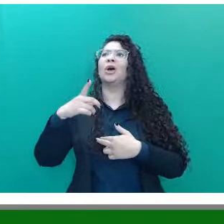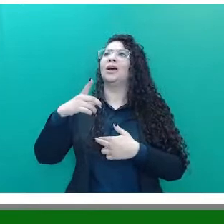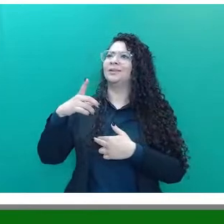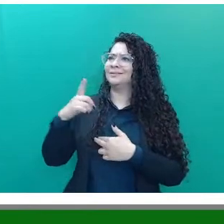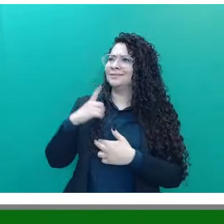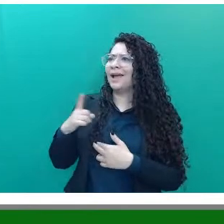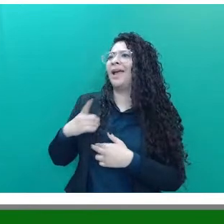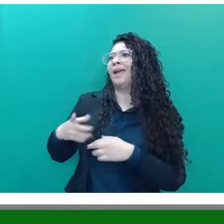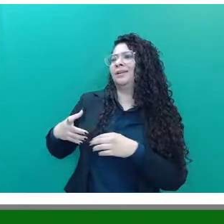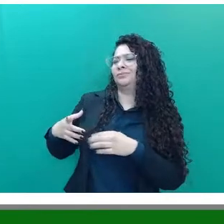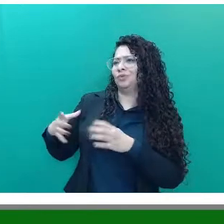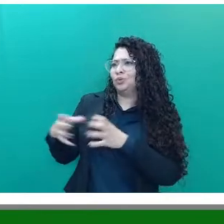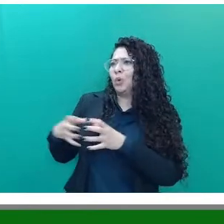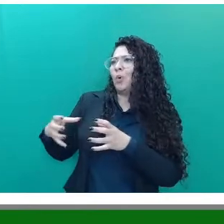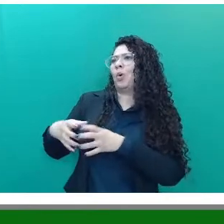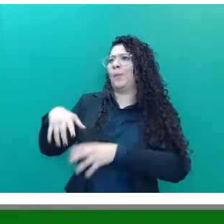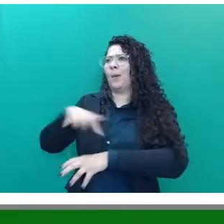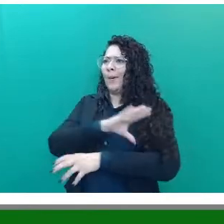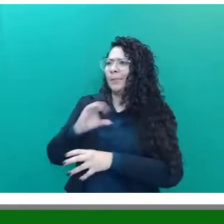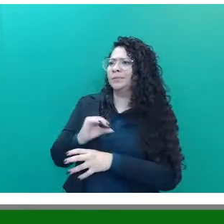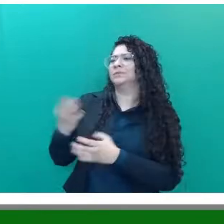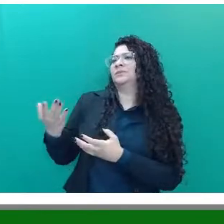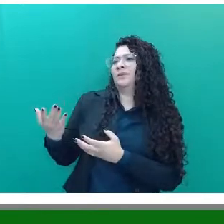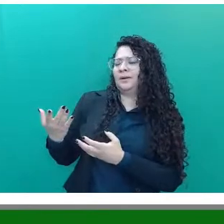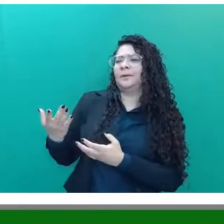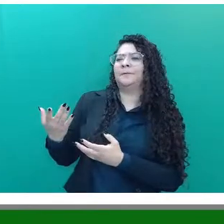qualquer alteração feita que não seja